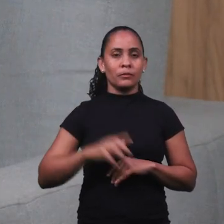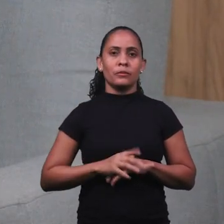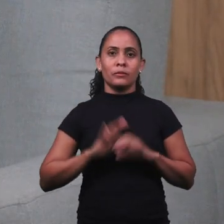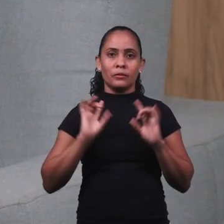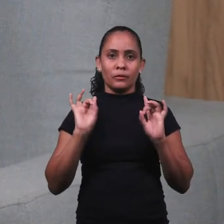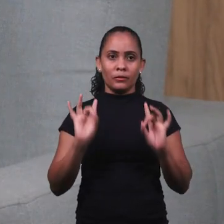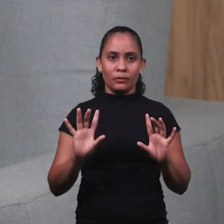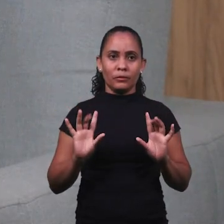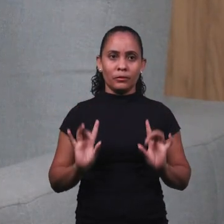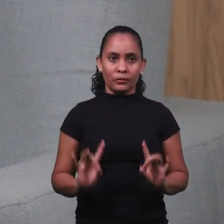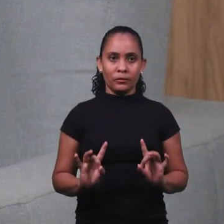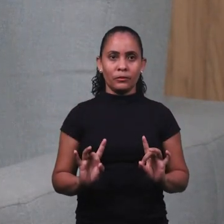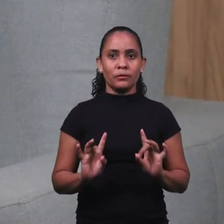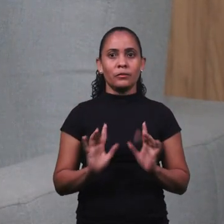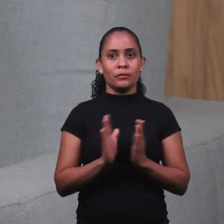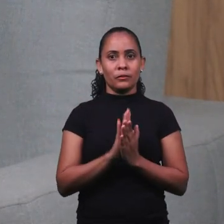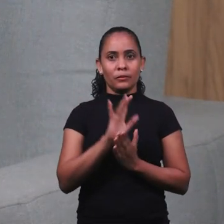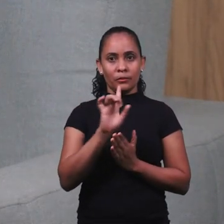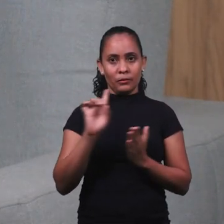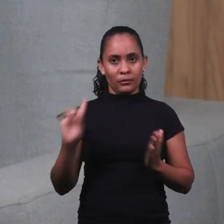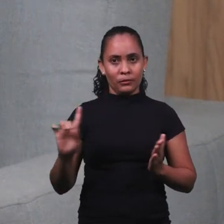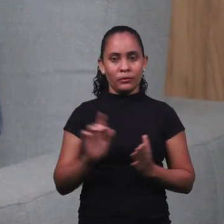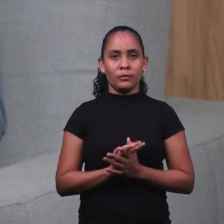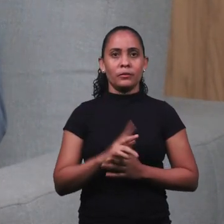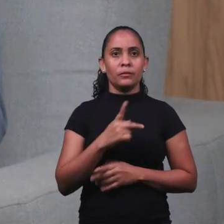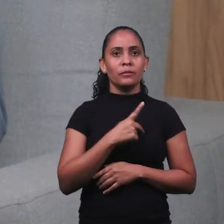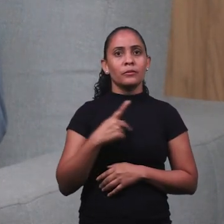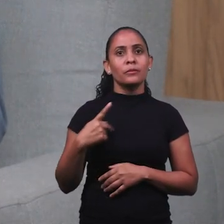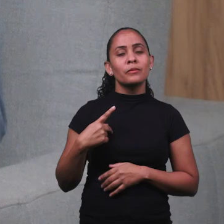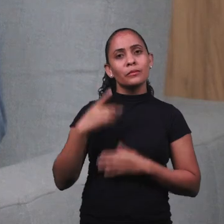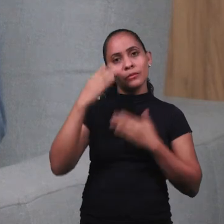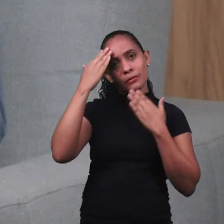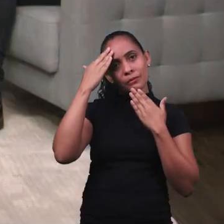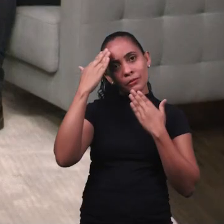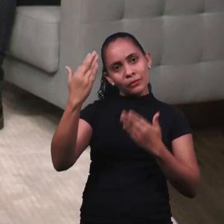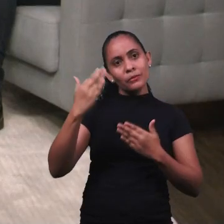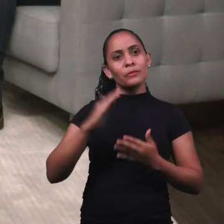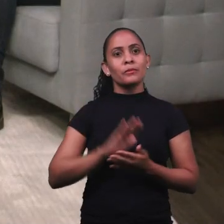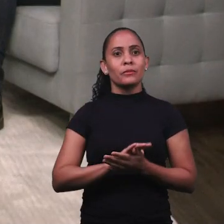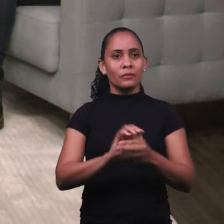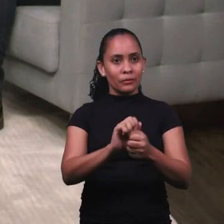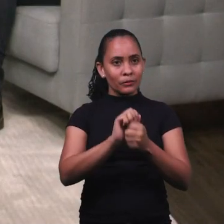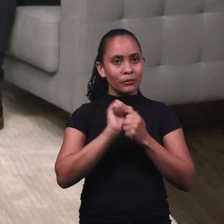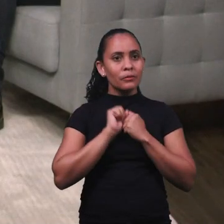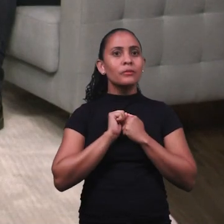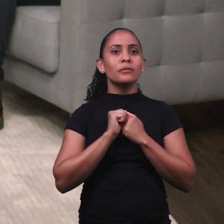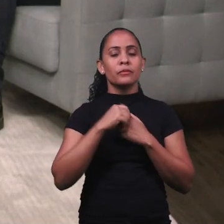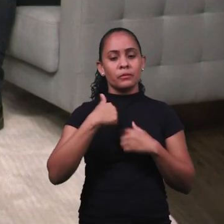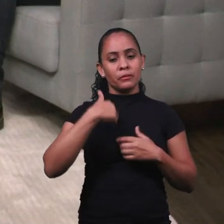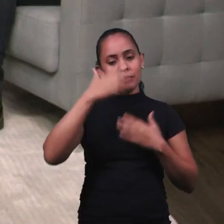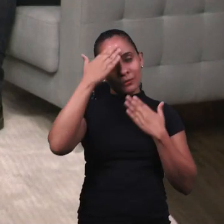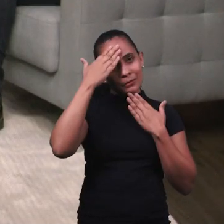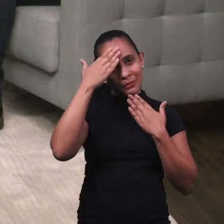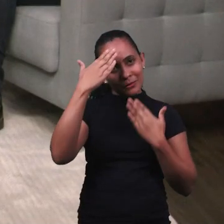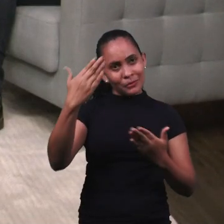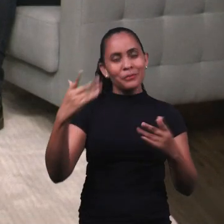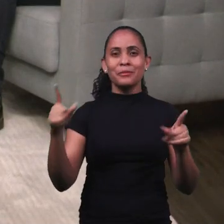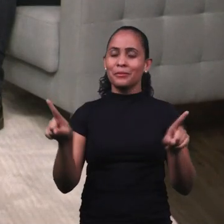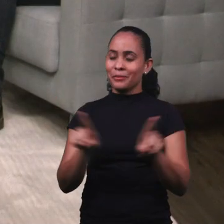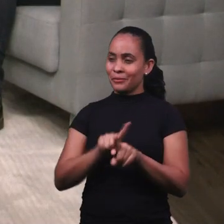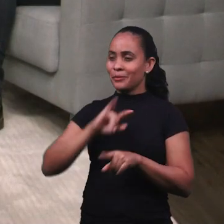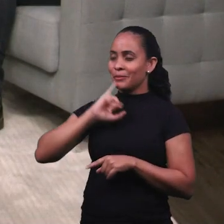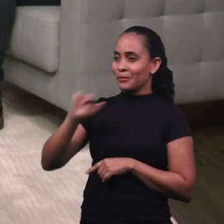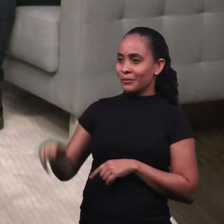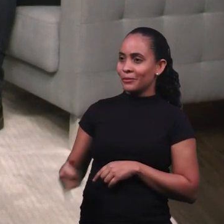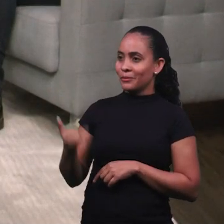Deus tem feito, em especial a sua palavra. Isso. Pastor Cosme, muito obrigado pela sua participação também. Eu agradeço muito,